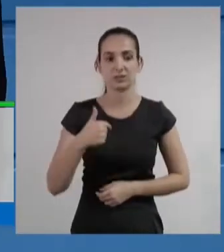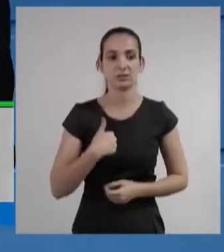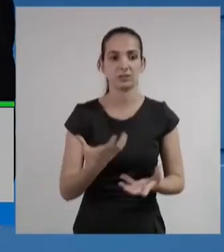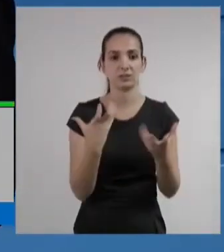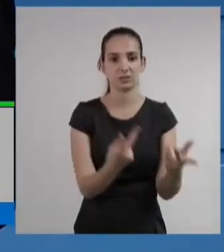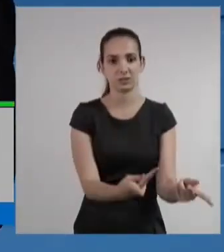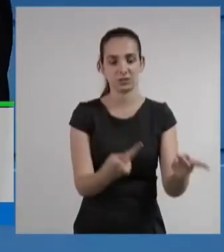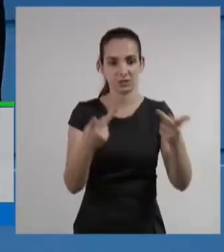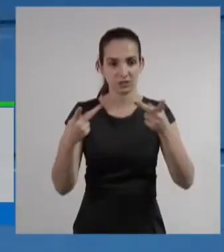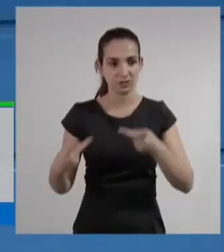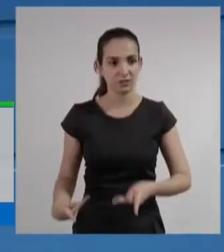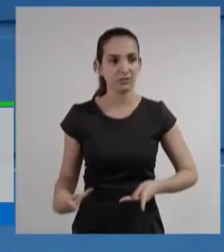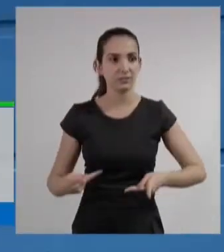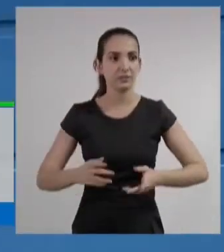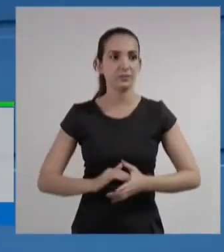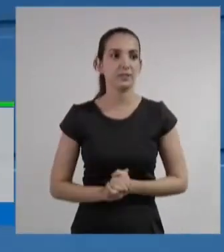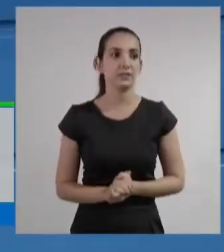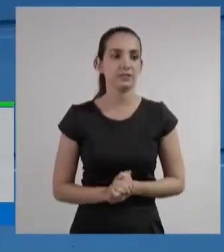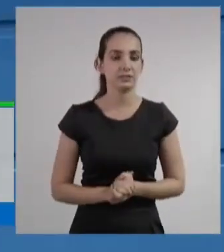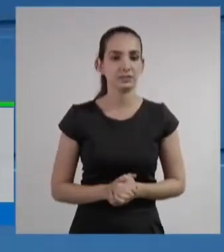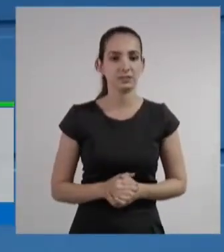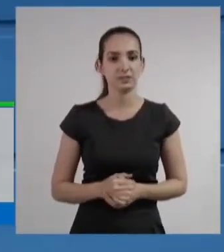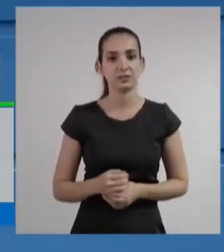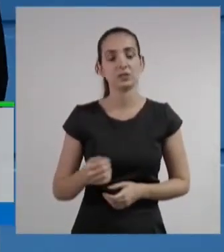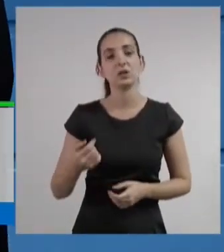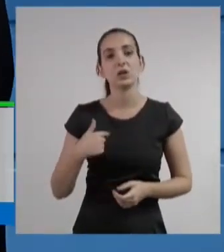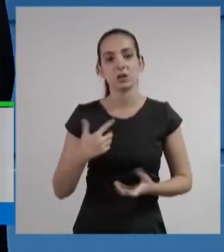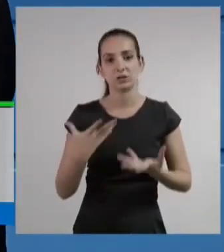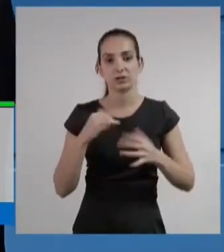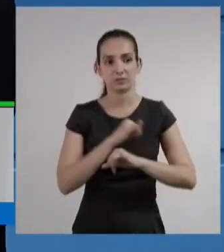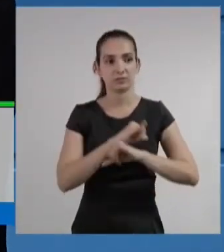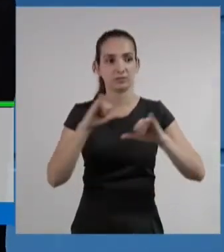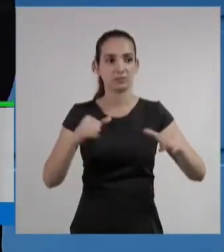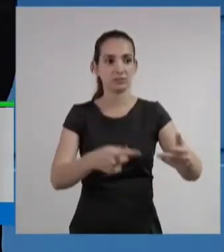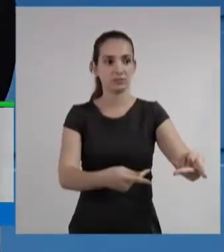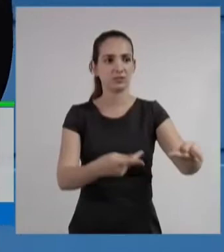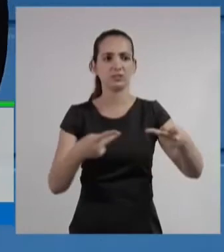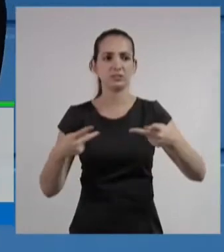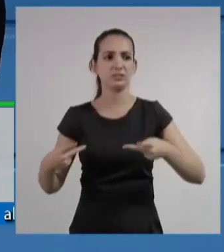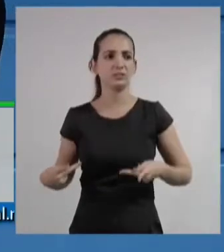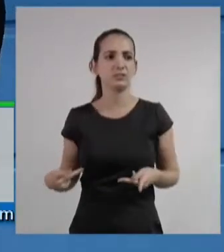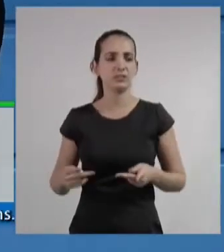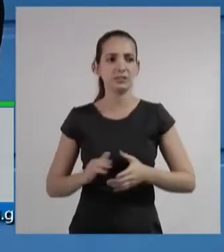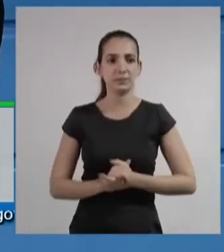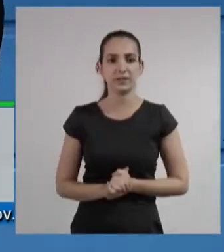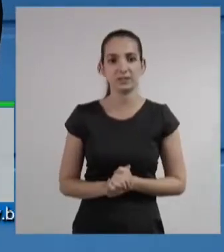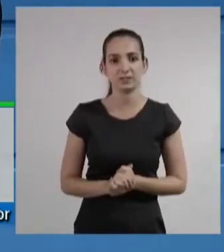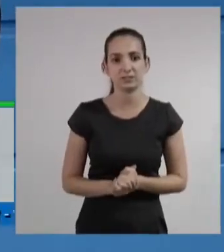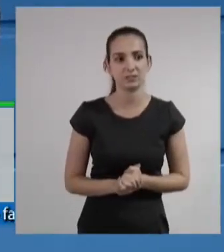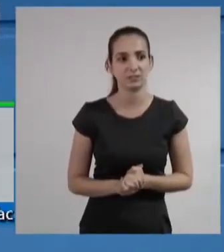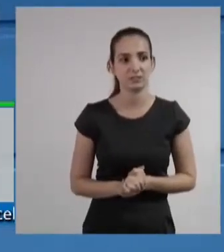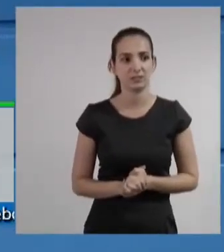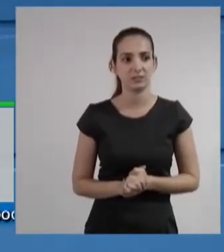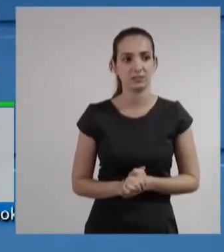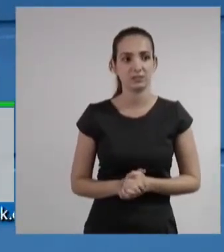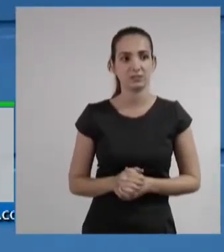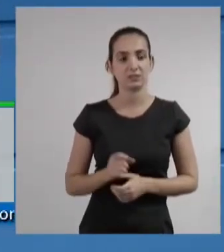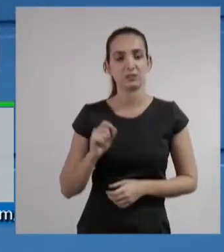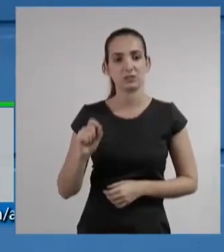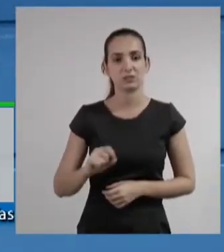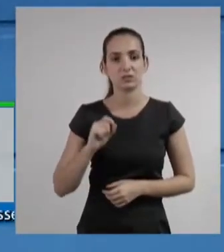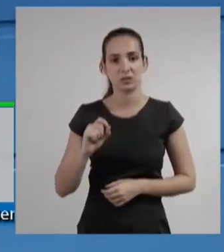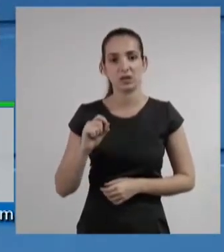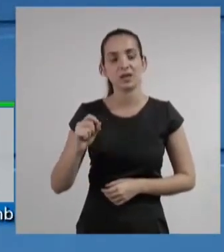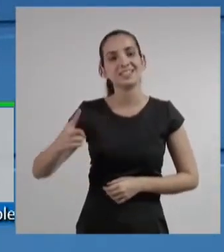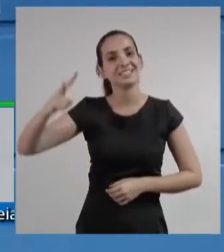a pedido, inclusive, dos organizadores da segunda-feira estadual da Reforma Agrária, que está sendo liderado pelo MST, a